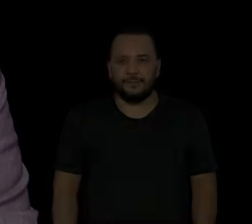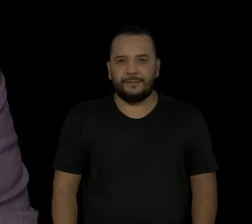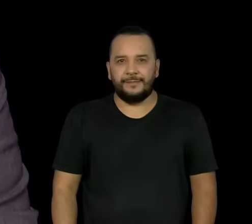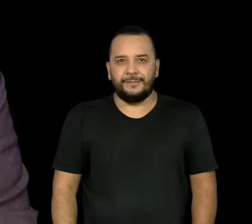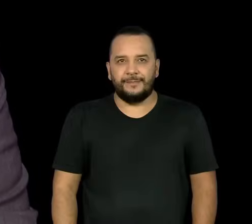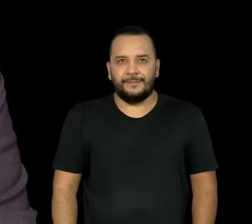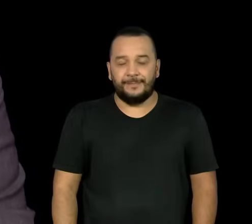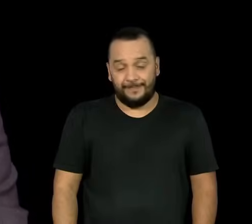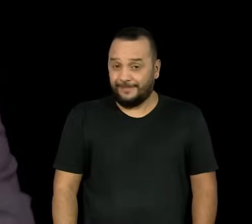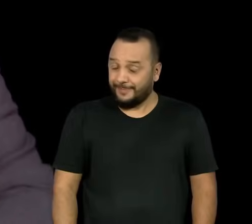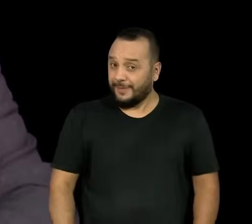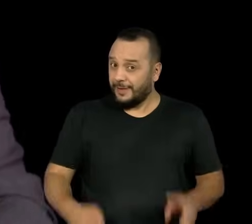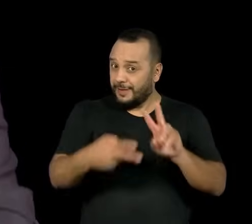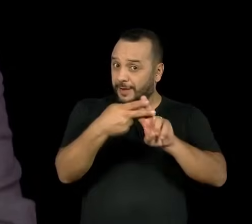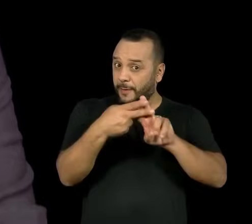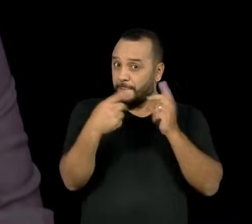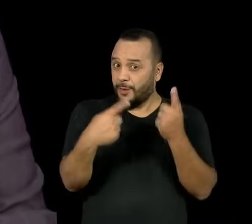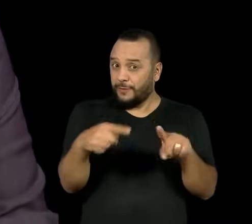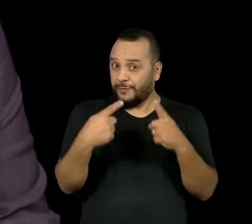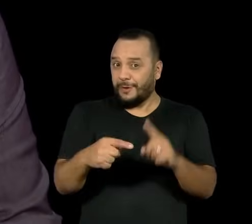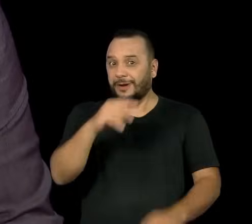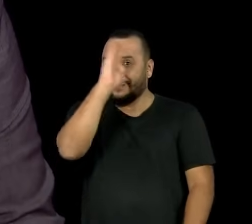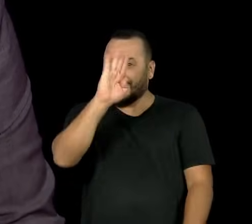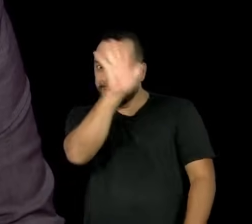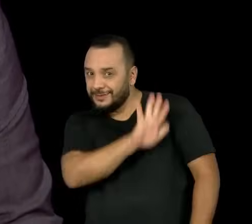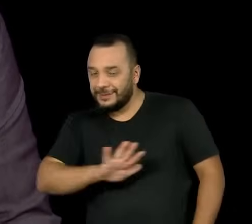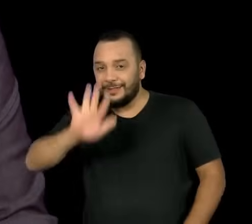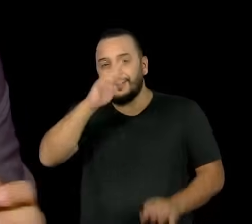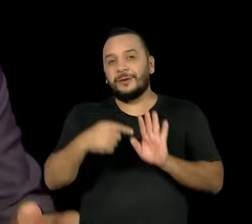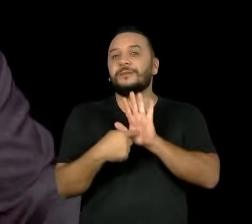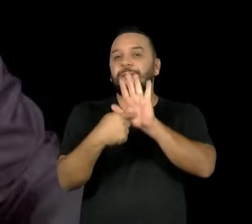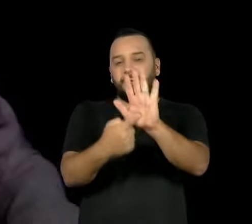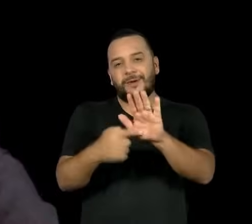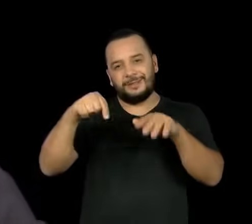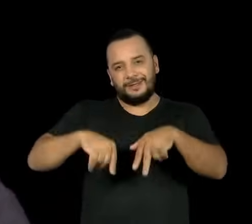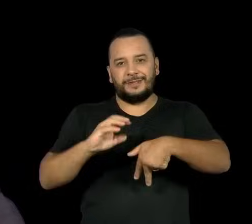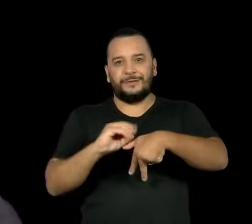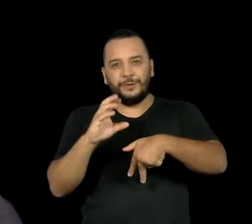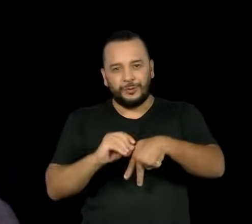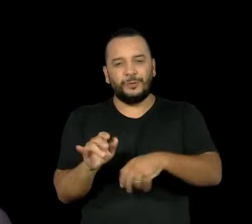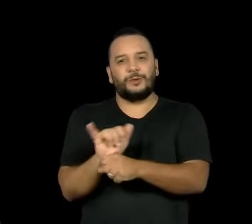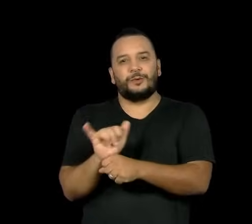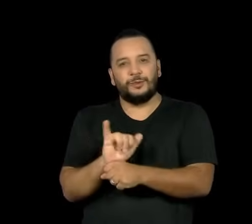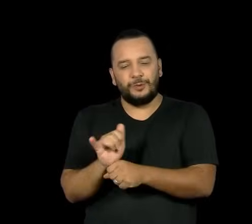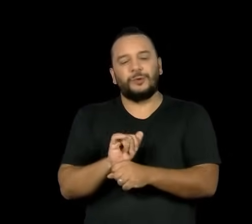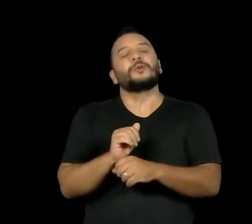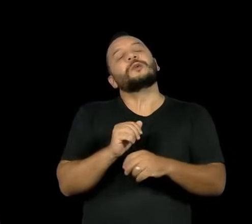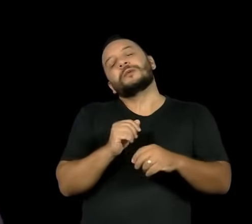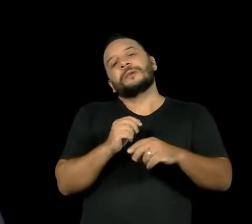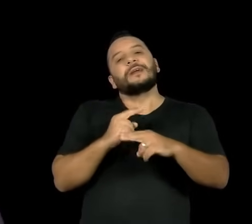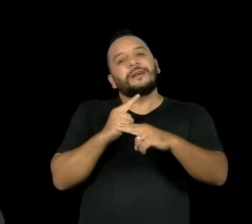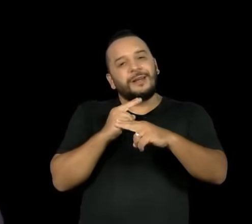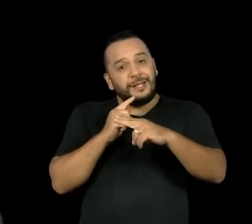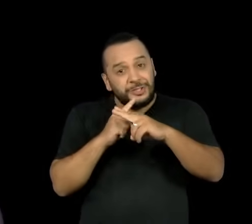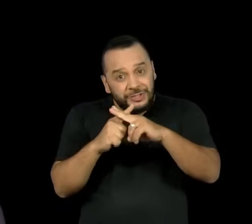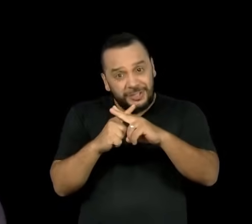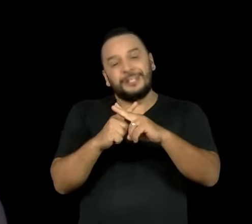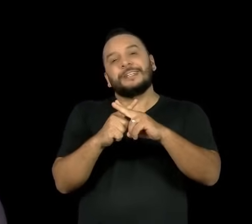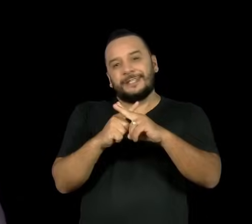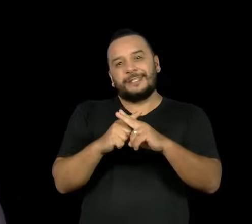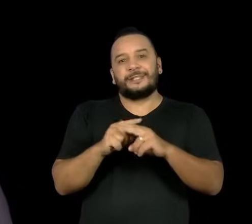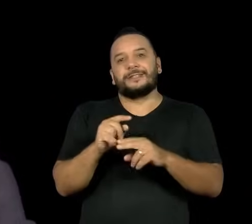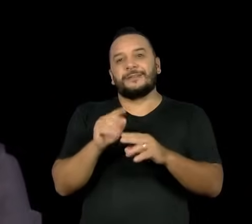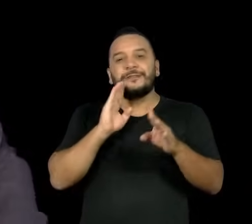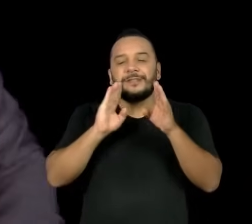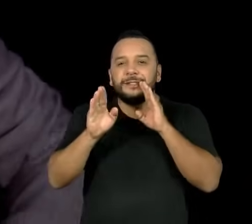Este aqui é o Provoca, em rede nacional de televisão, nas plataformas da TV Cultura, YouTube, X, Facebook e também em podcast